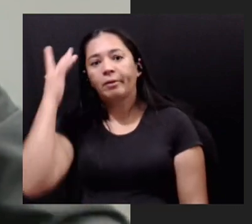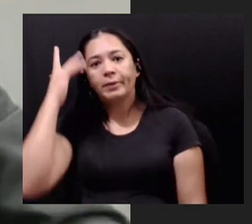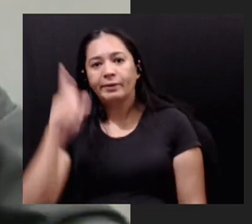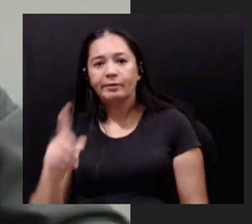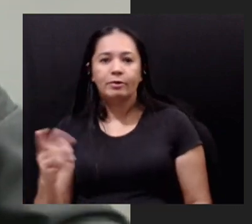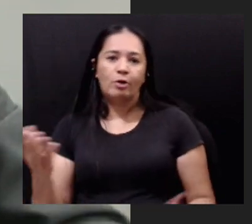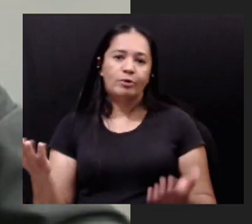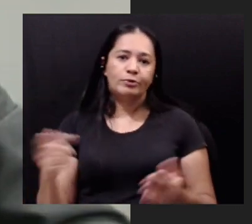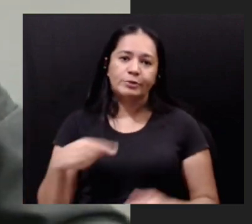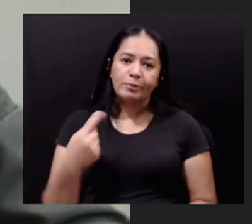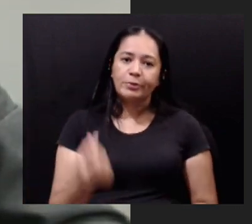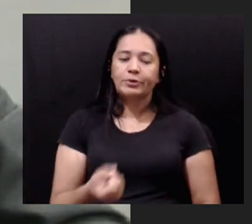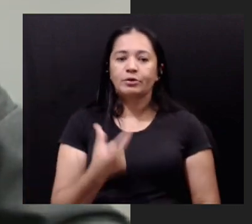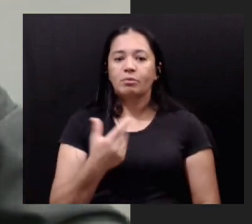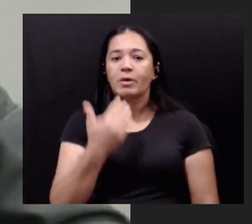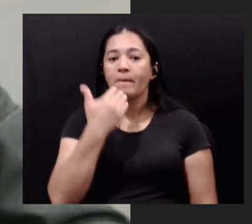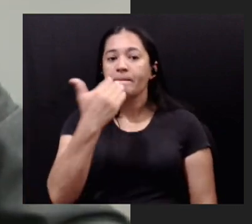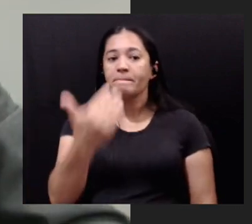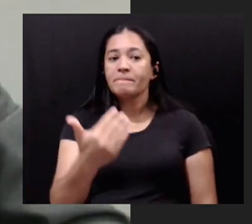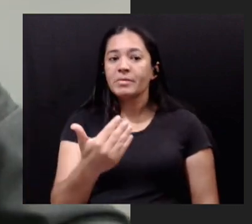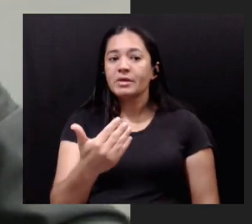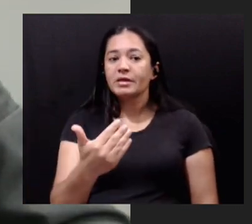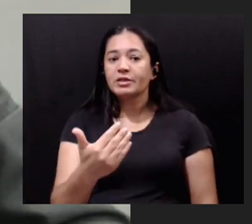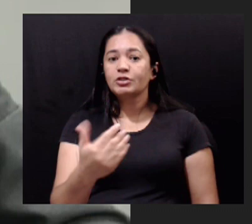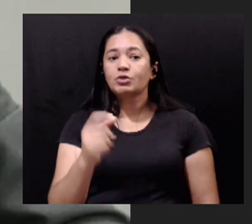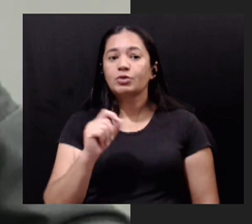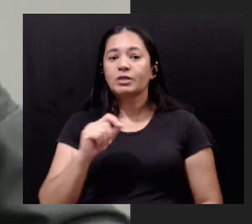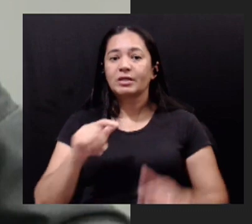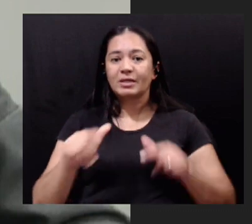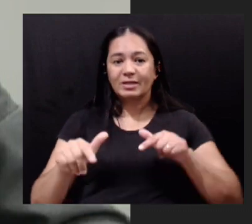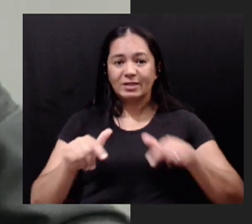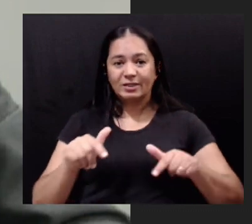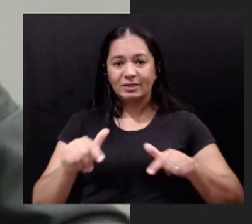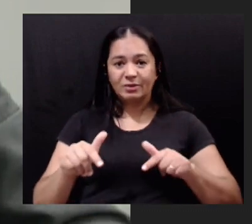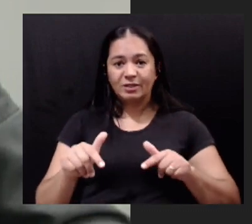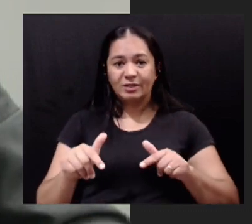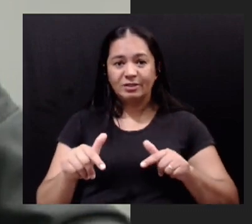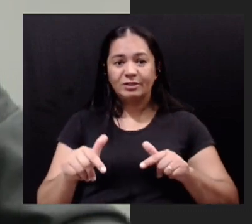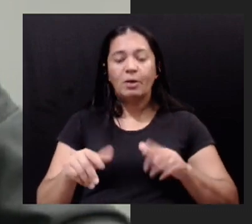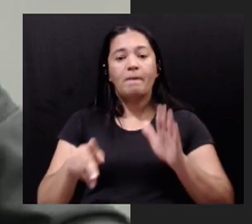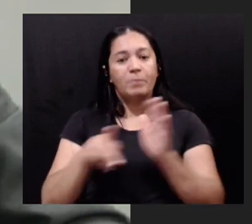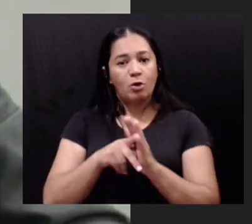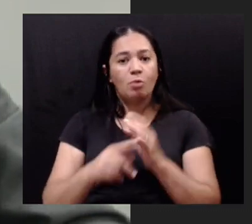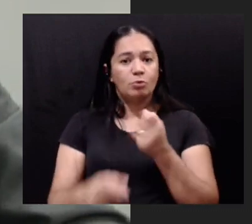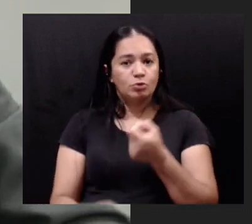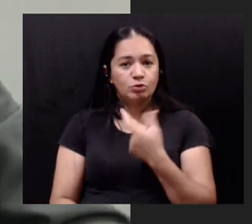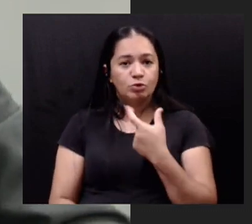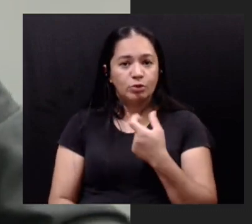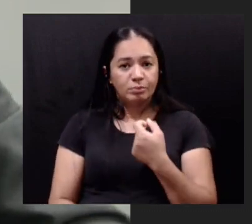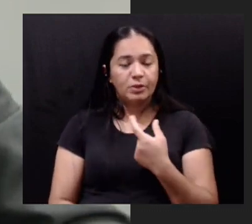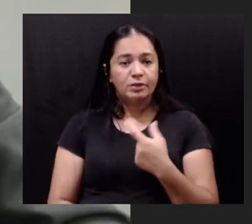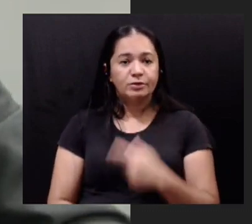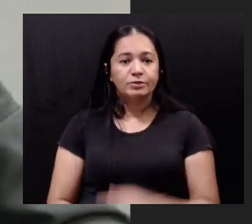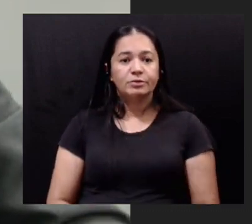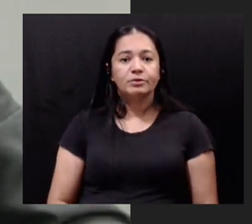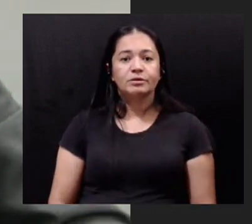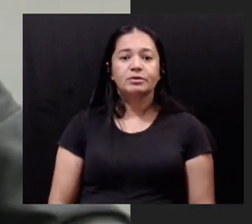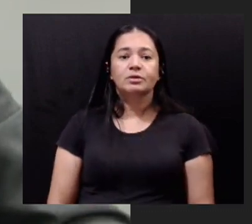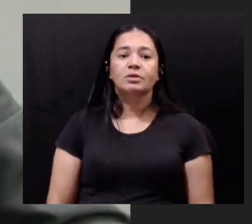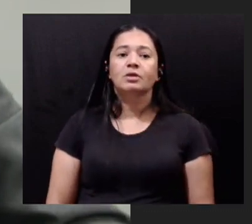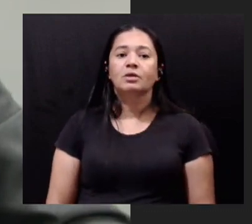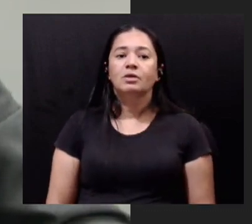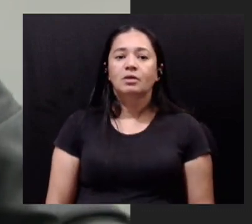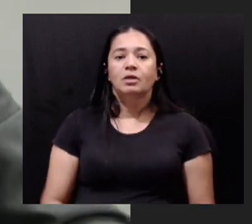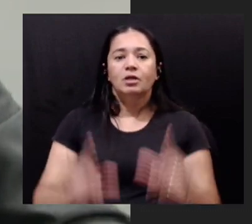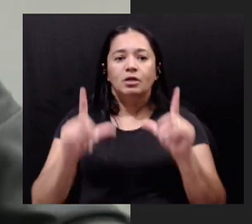perde a faixa de atividade terapêutica da medicação, né, e aí diminui muito a chance de